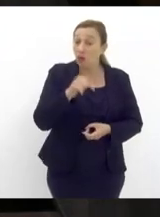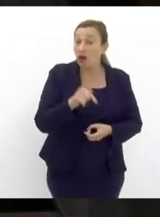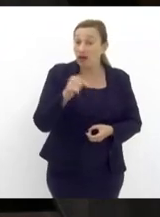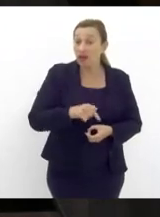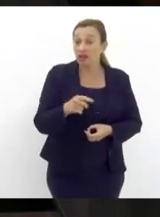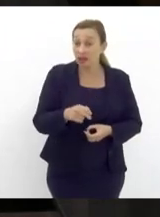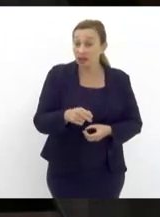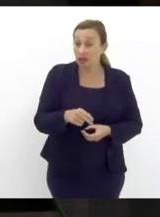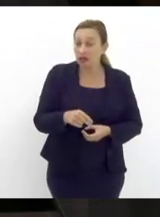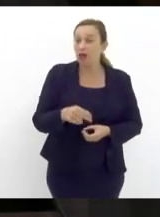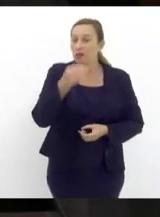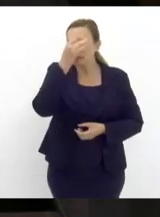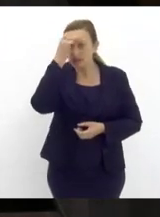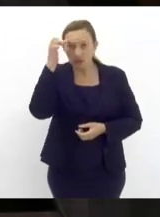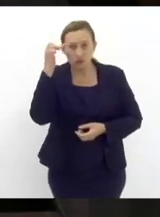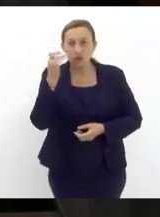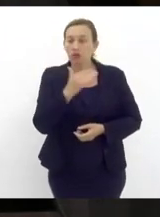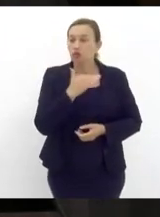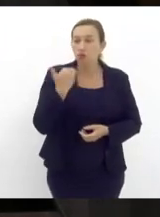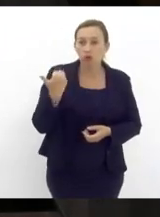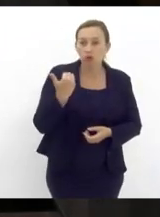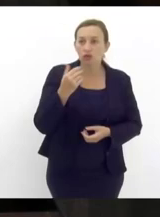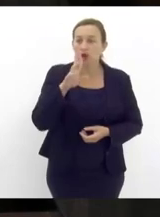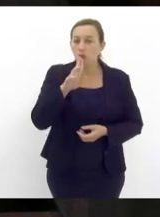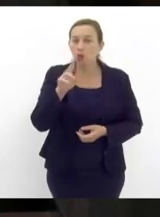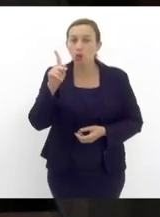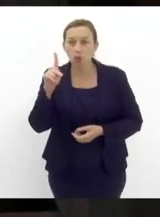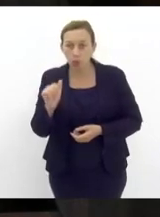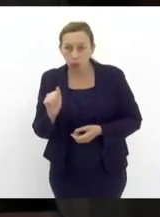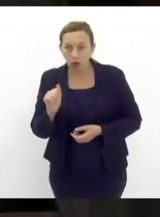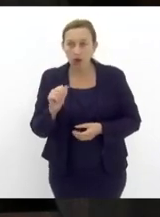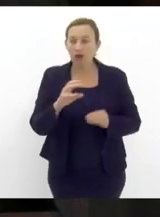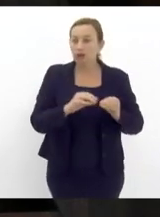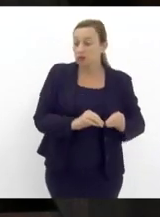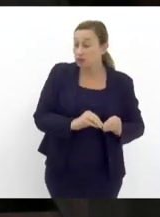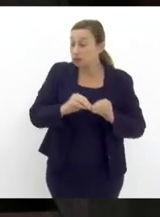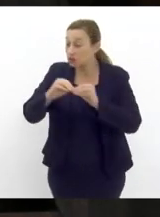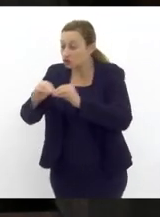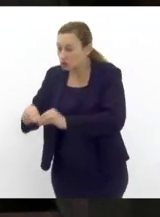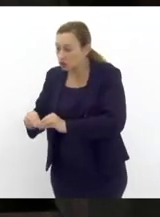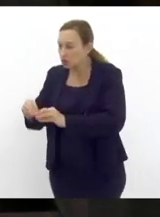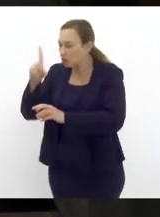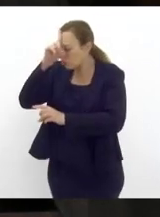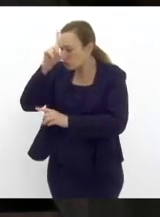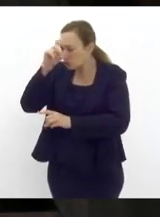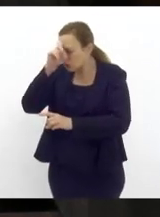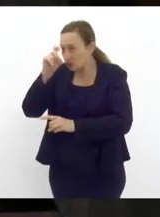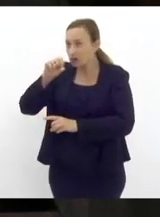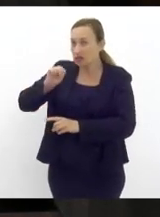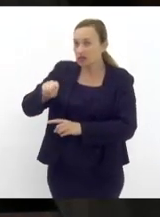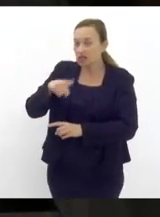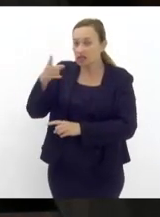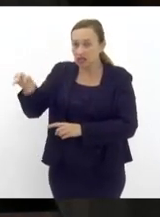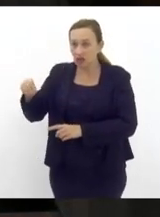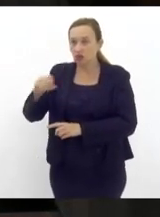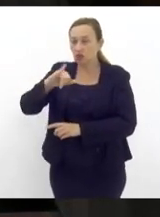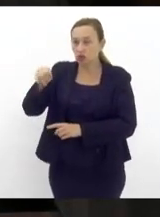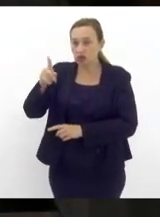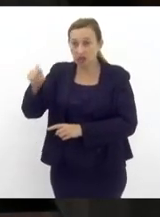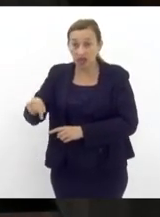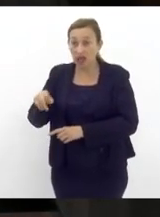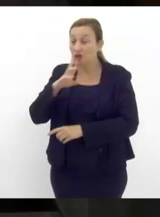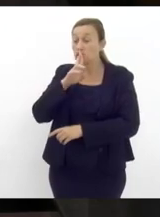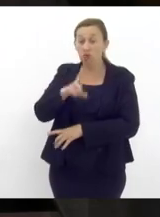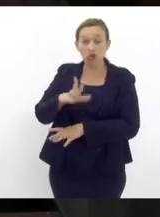tem morrido na UPA tem morrido em transferência para o hospital São José do Avaí sem uma resposta para as